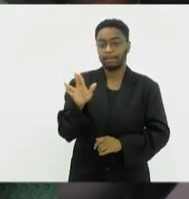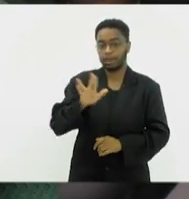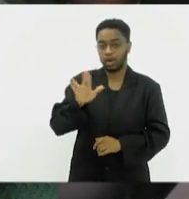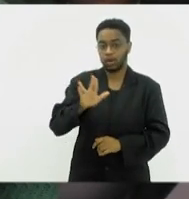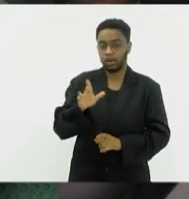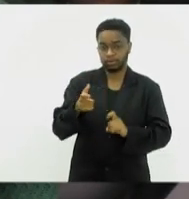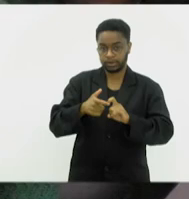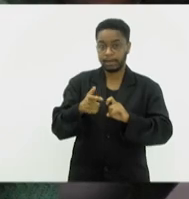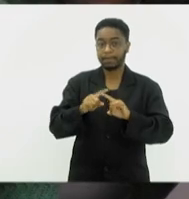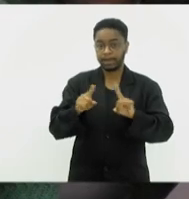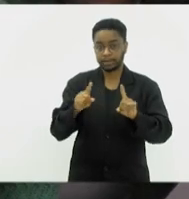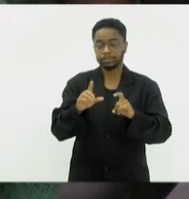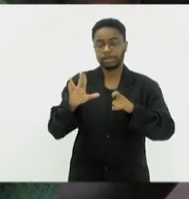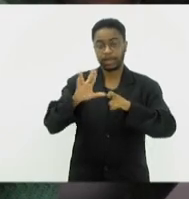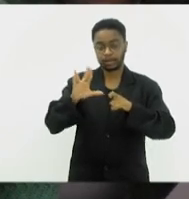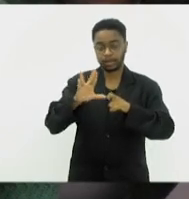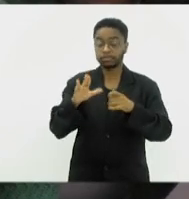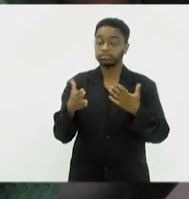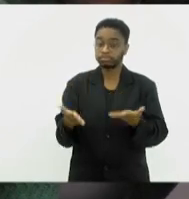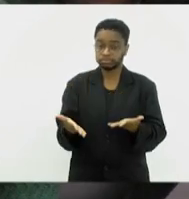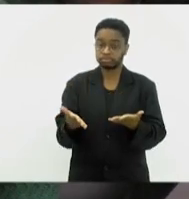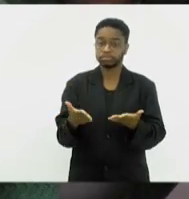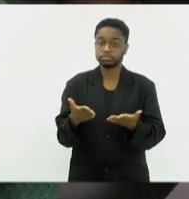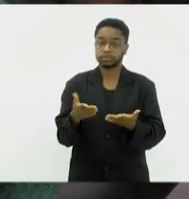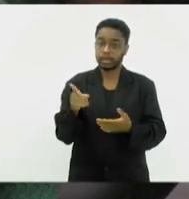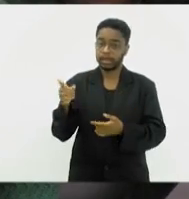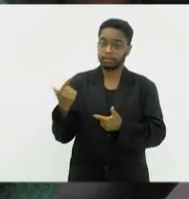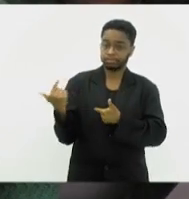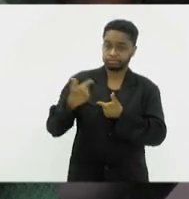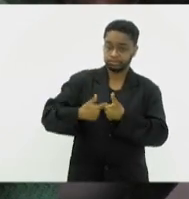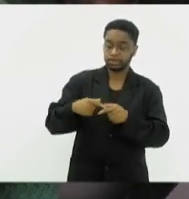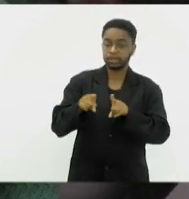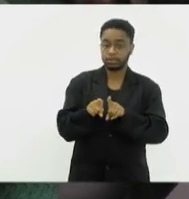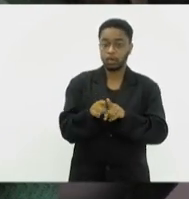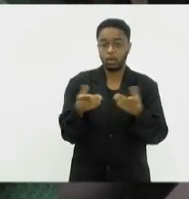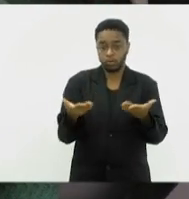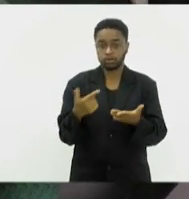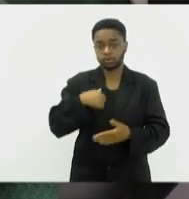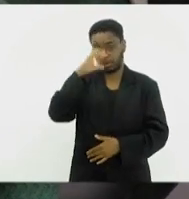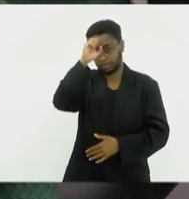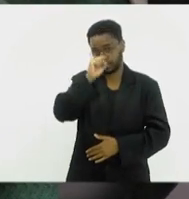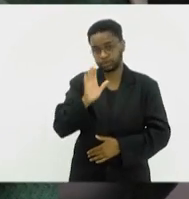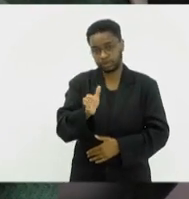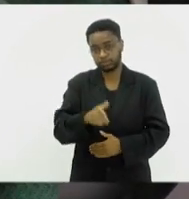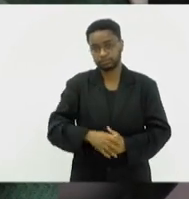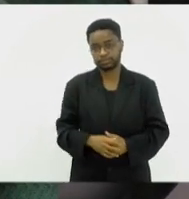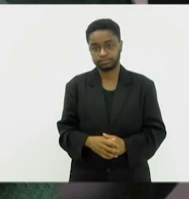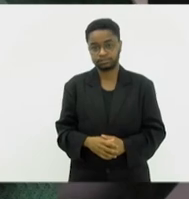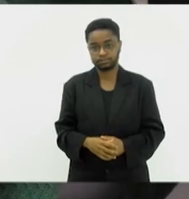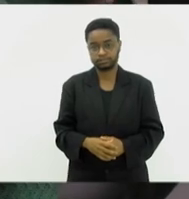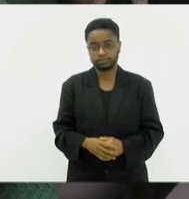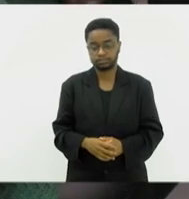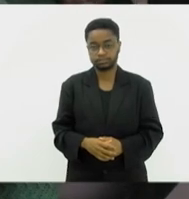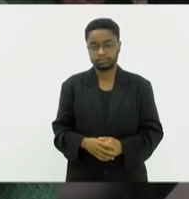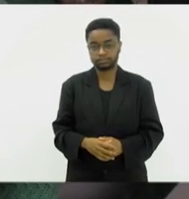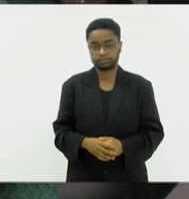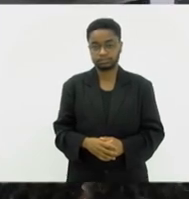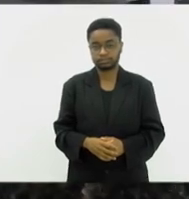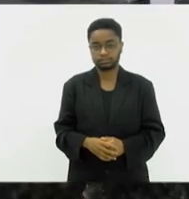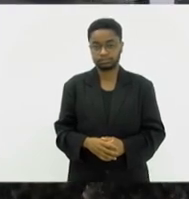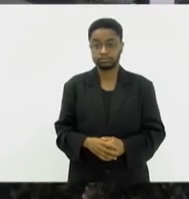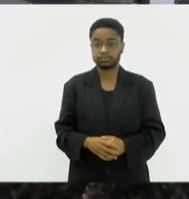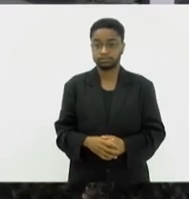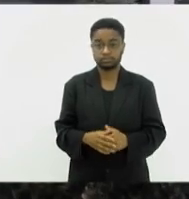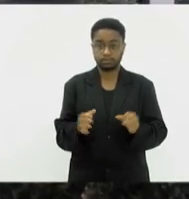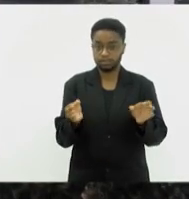sim cannabis medicinal. E eu fui repreendido e hoje já aprendi sobre o tempo. Deputado Fred, a sabatina